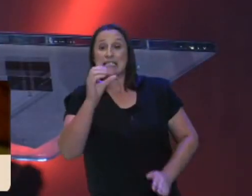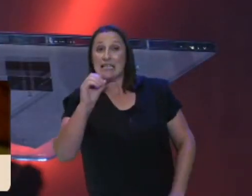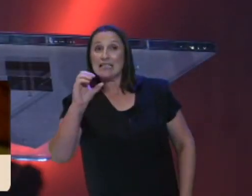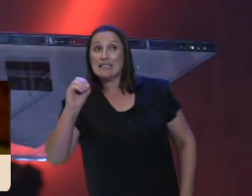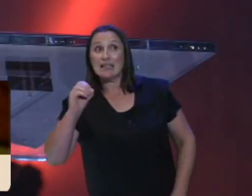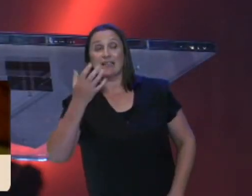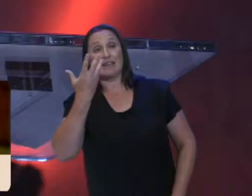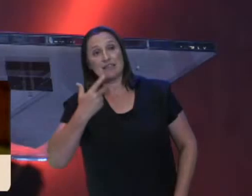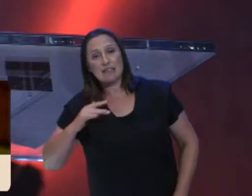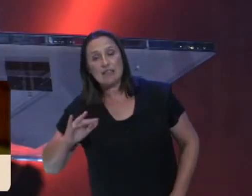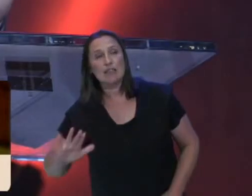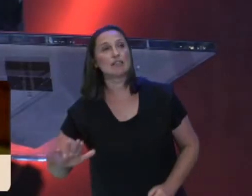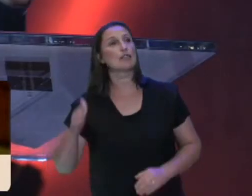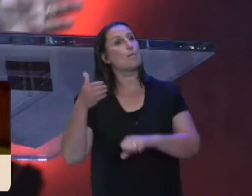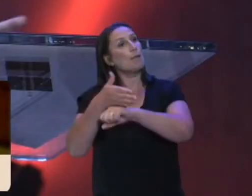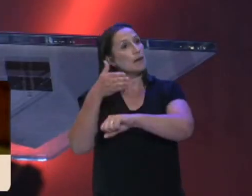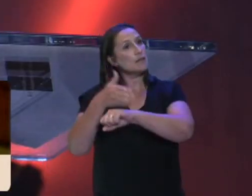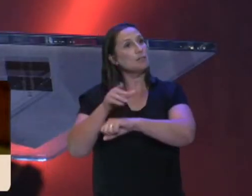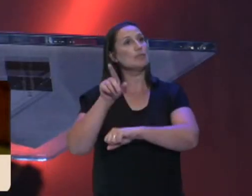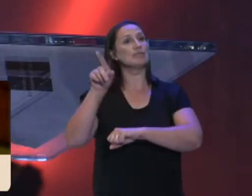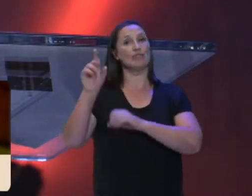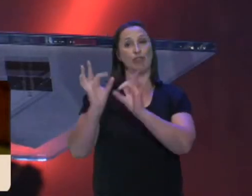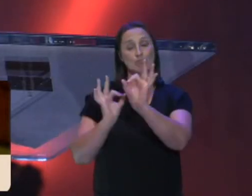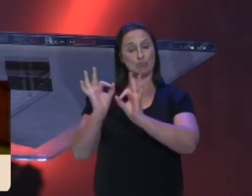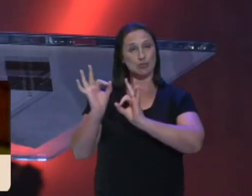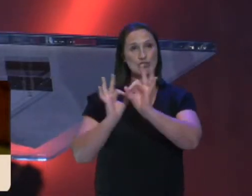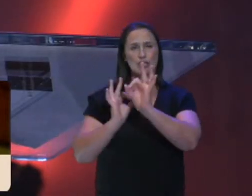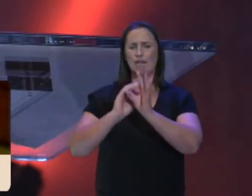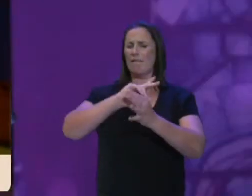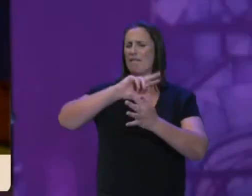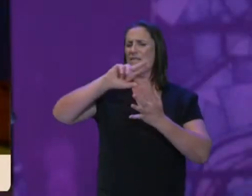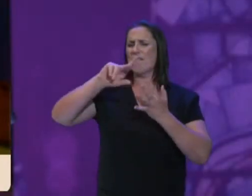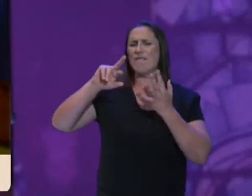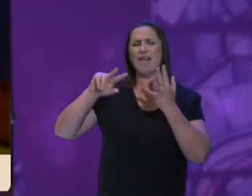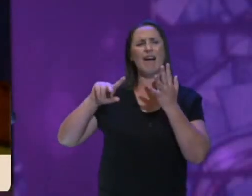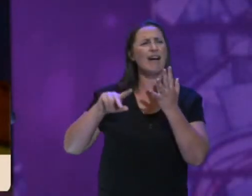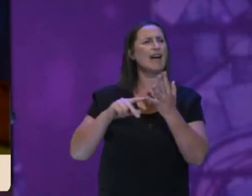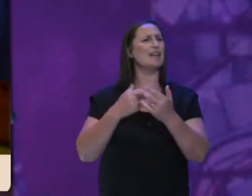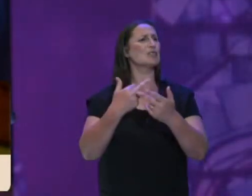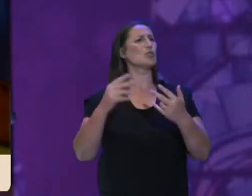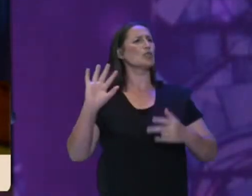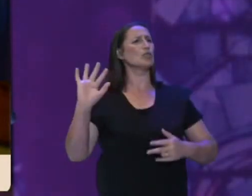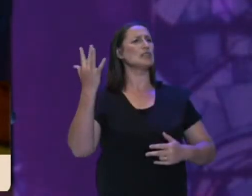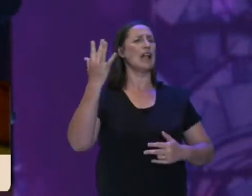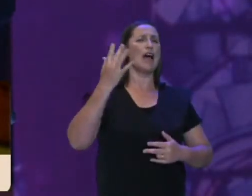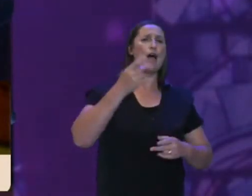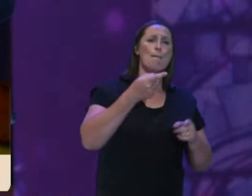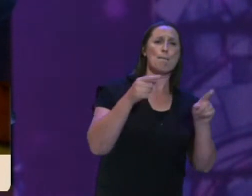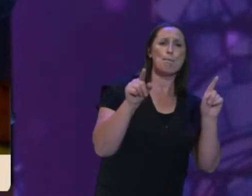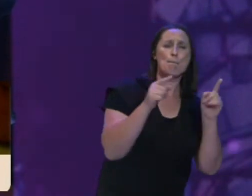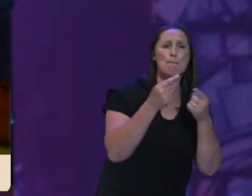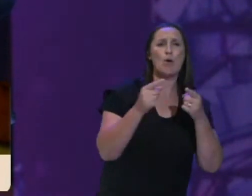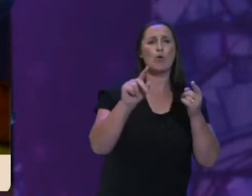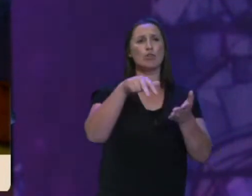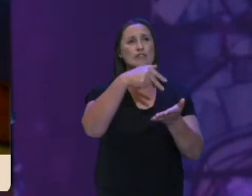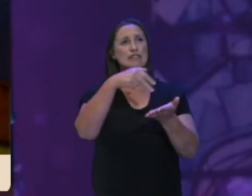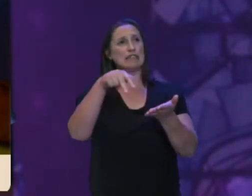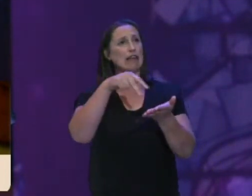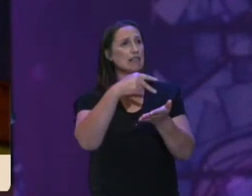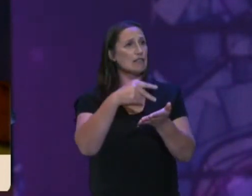projeto, e várias áreas ali vão acontecer, né? Na área de música, na área de dança, na área